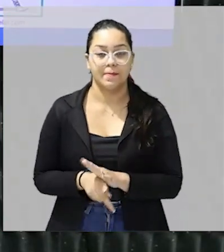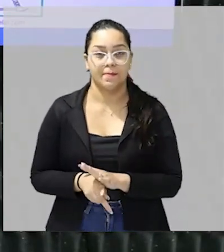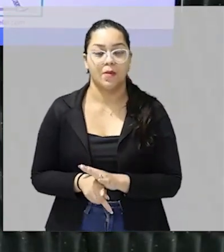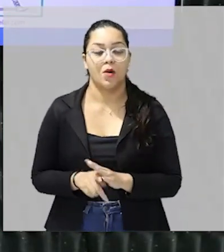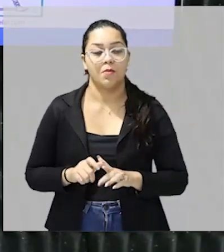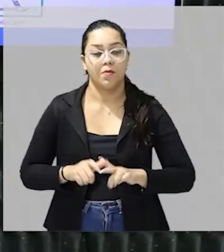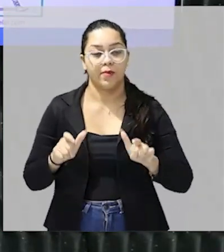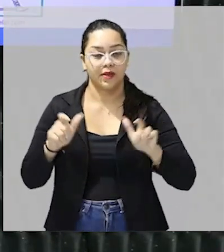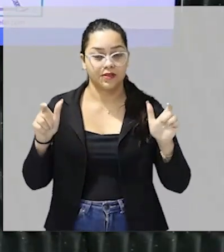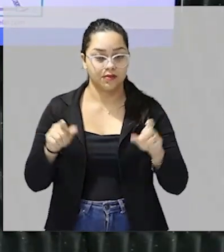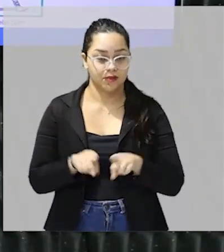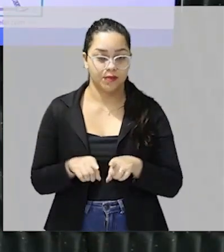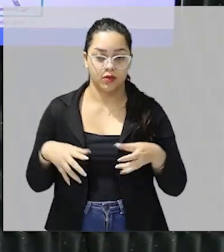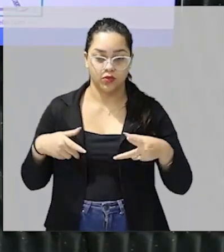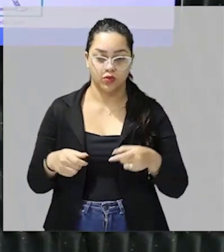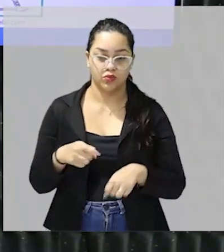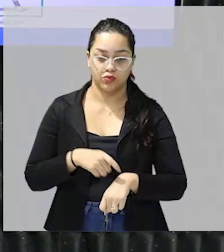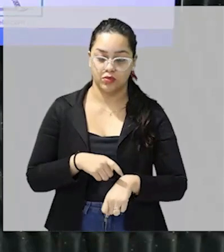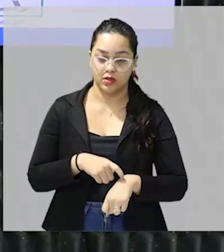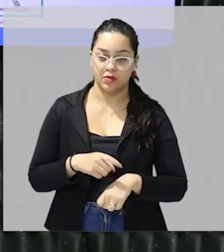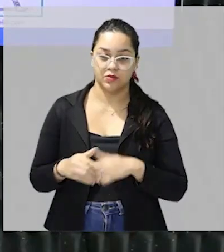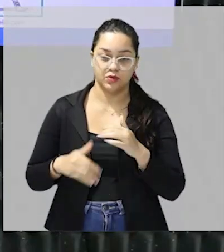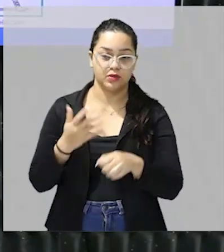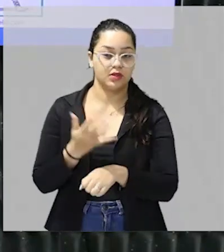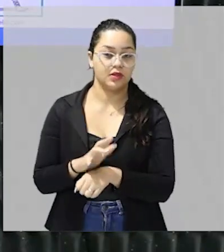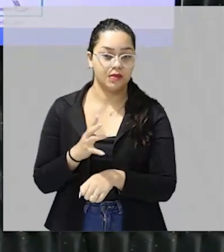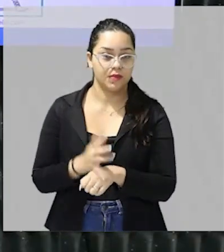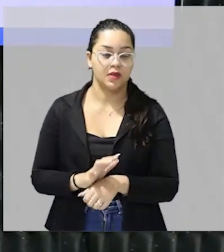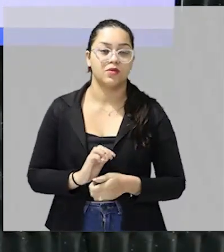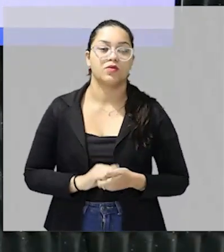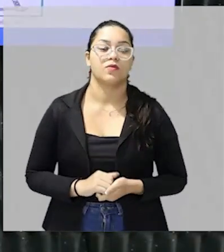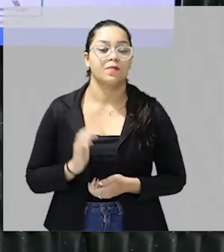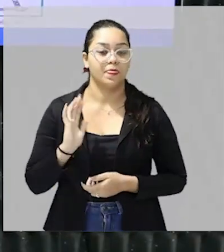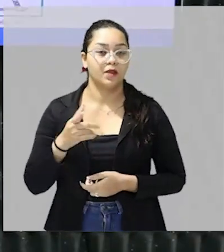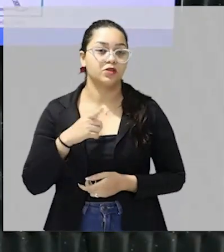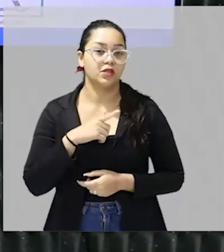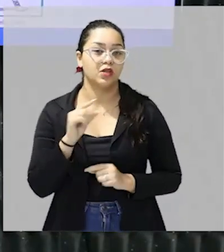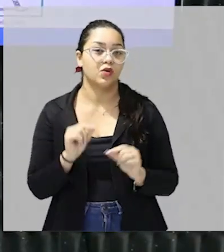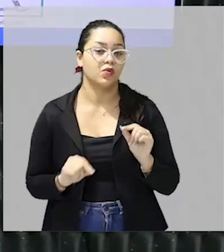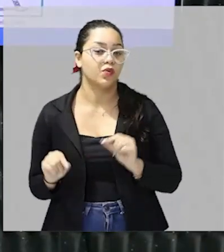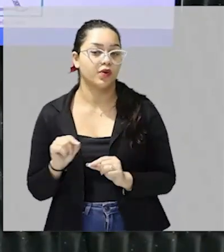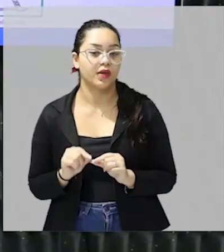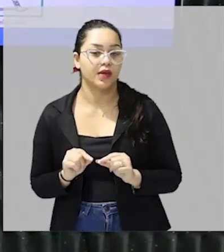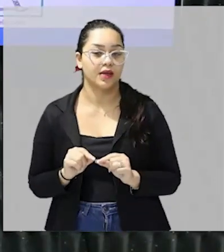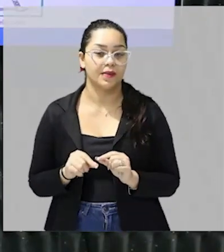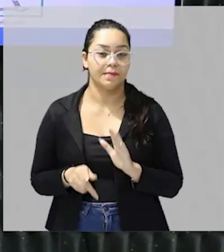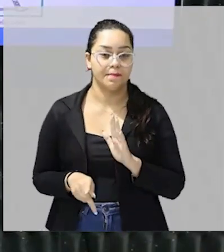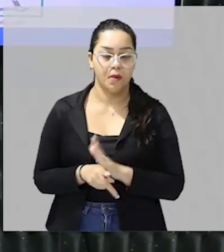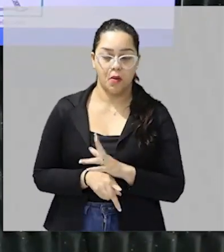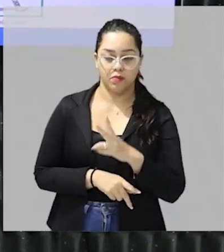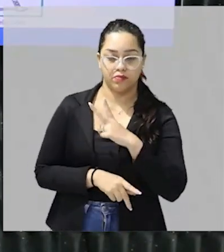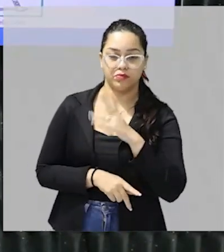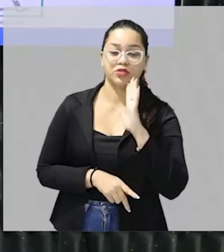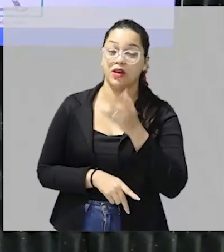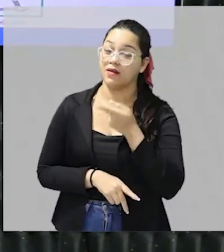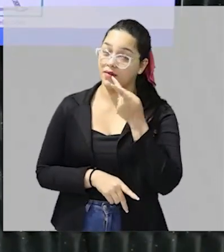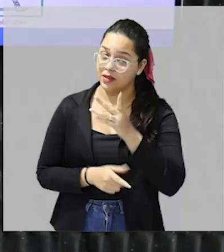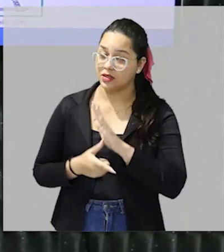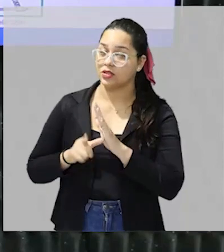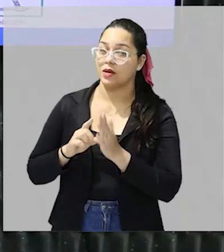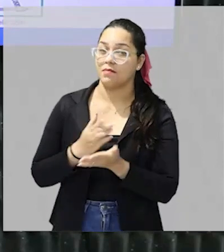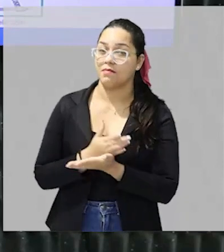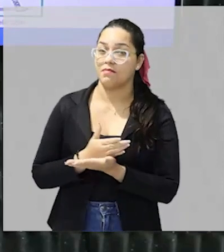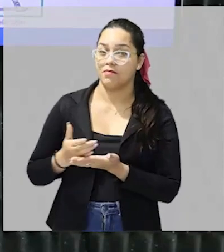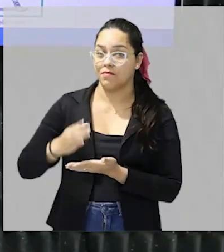forma progressiva ao longo do processo de treinamento. Então, bem aqui já tem, ó, individualizada. Já falei para vocês do